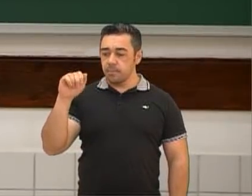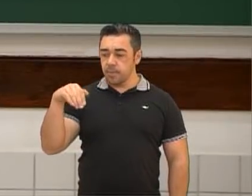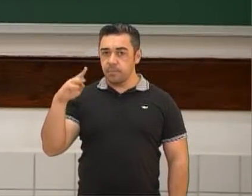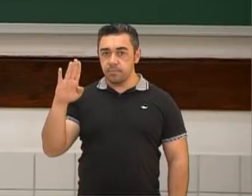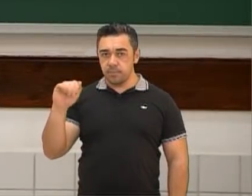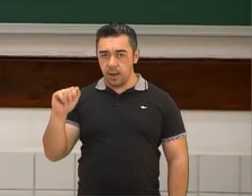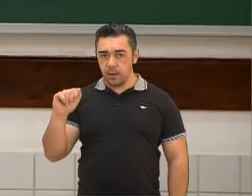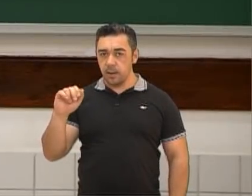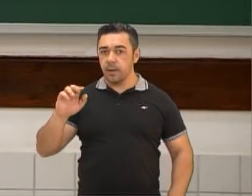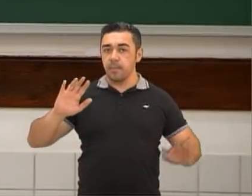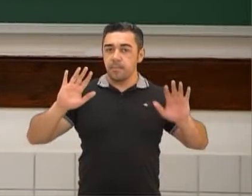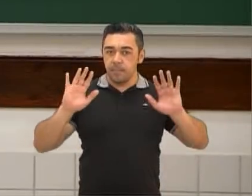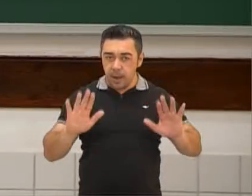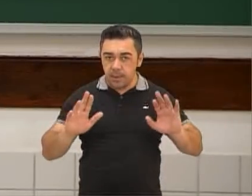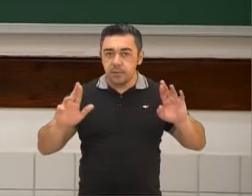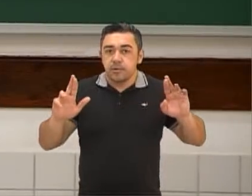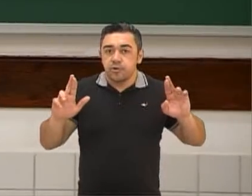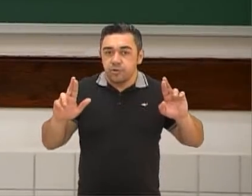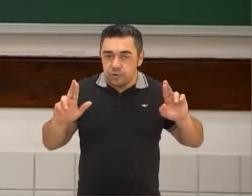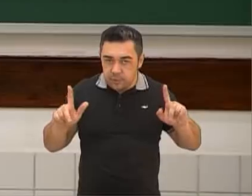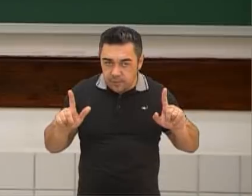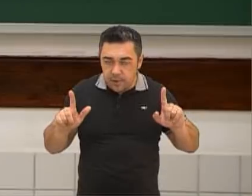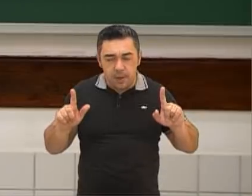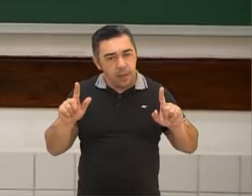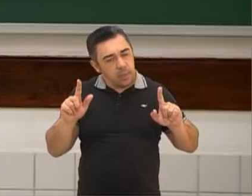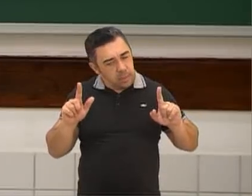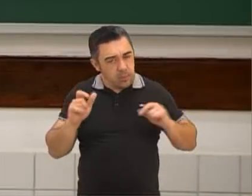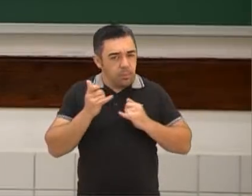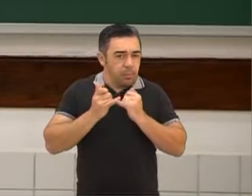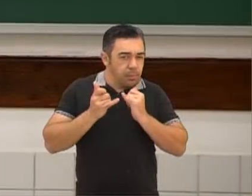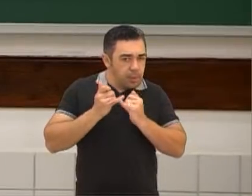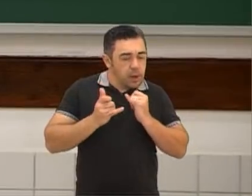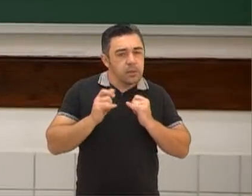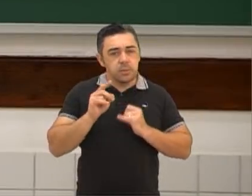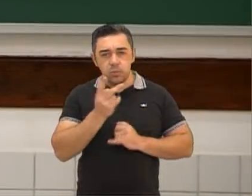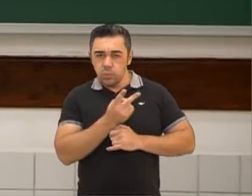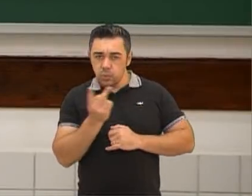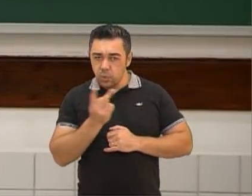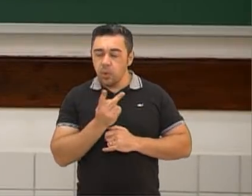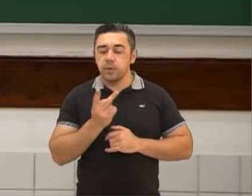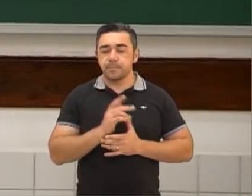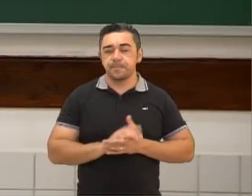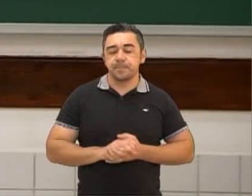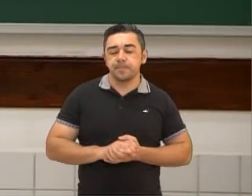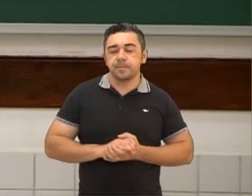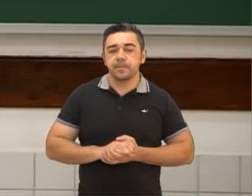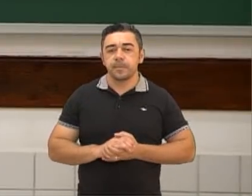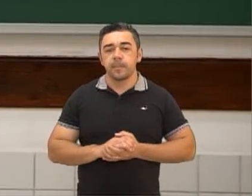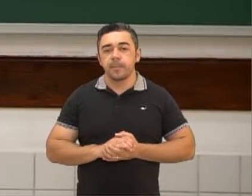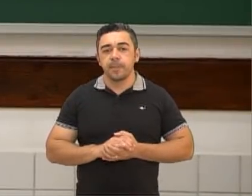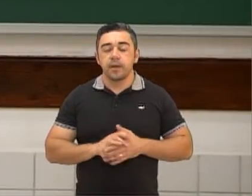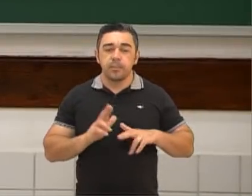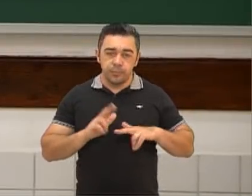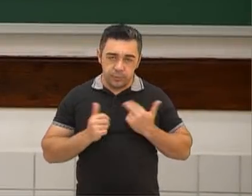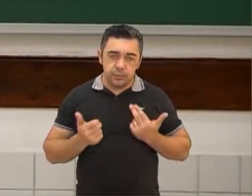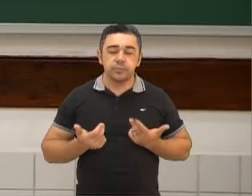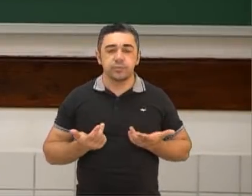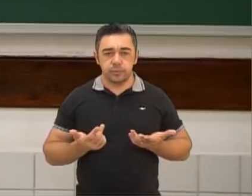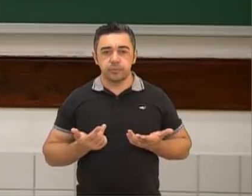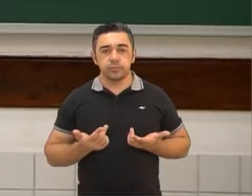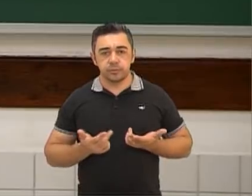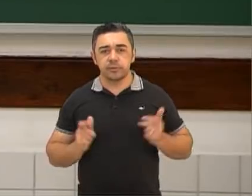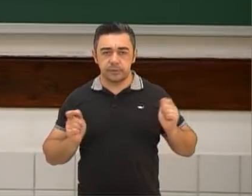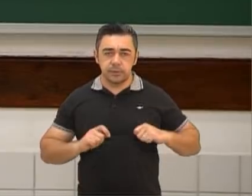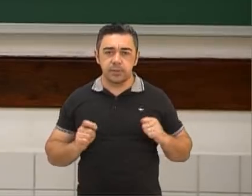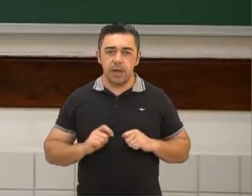arame. Na verdade, são duas coisas um pouquinho diferentes, mas que são parecidas, né? Por isso, a gente